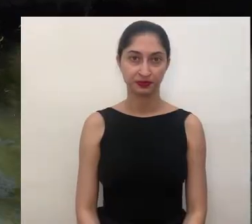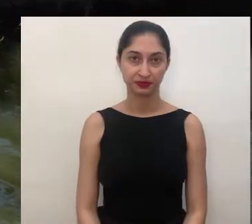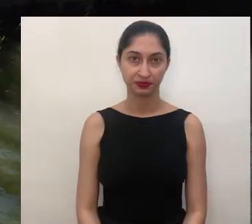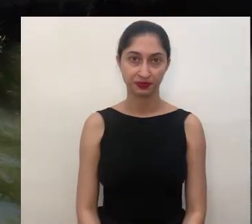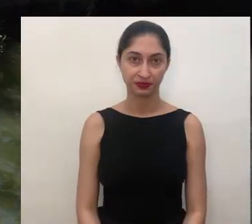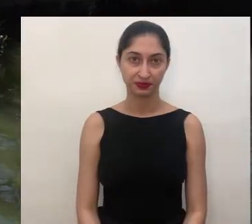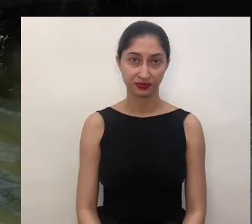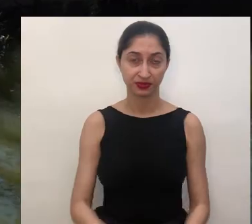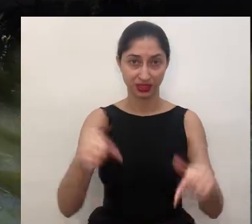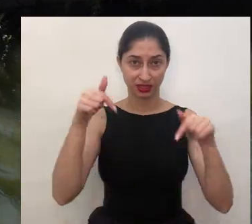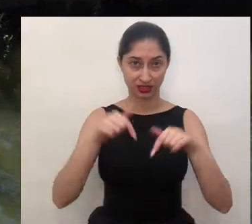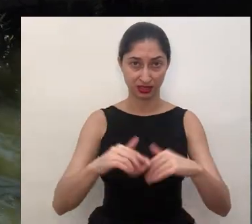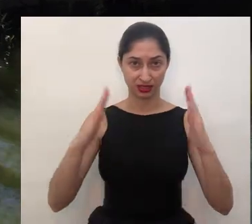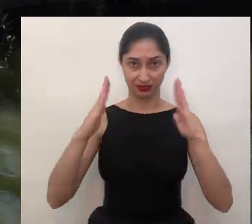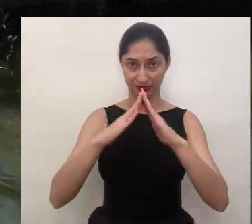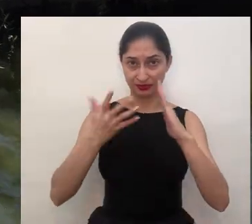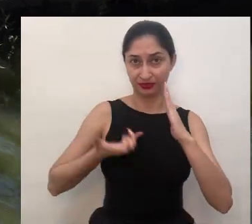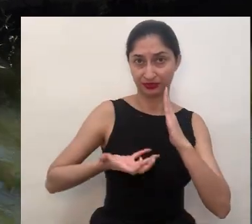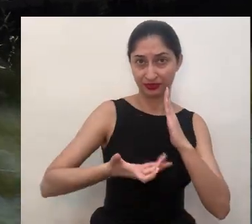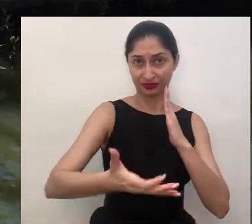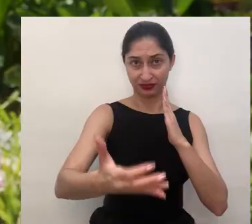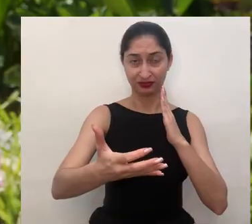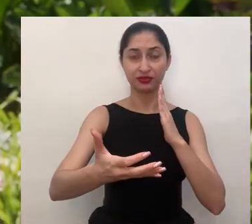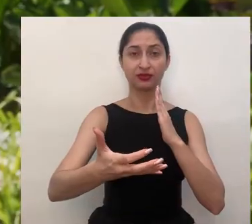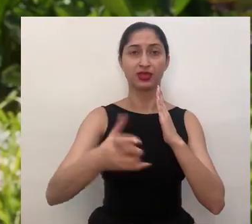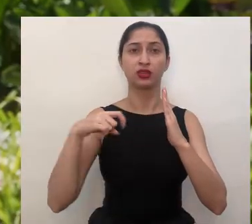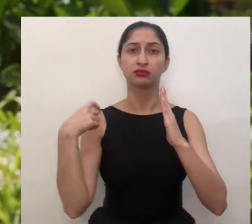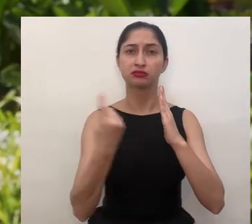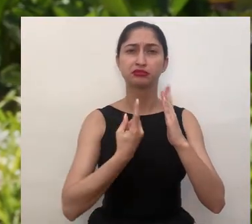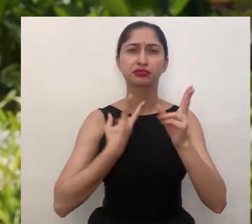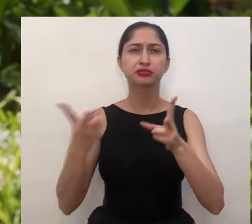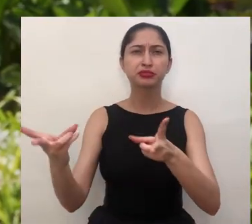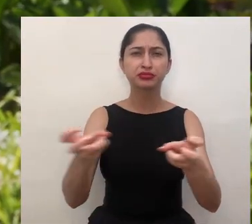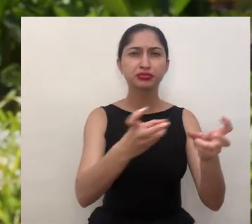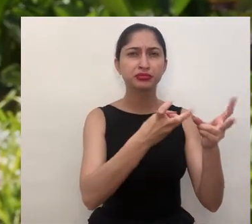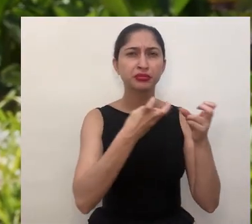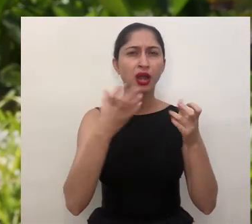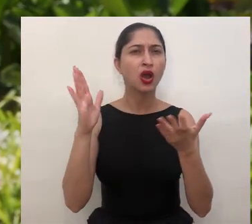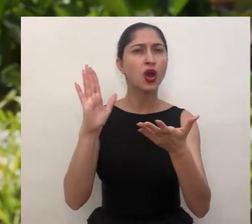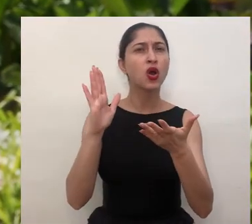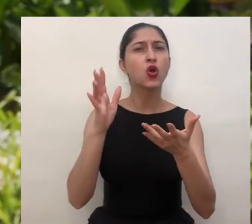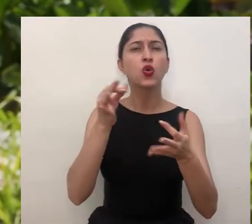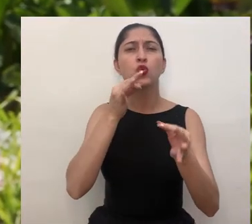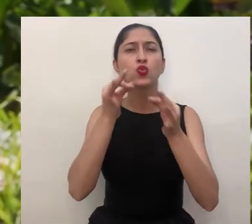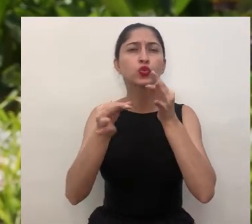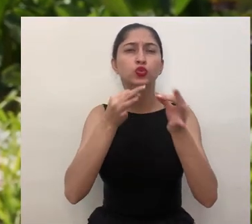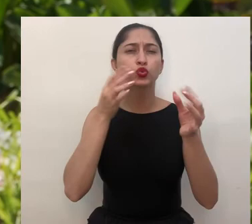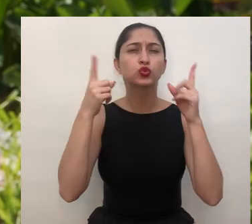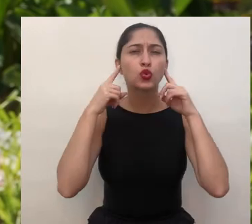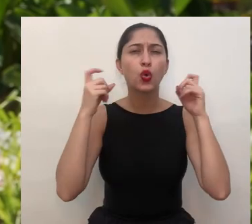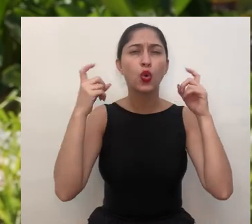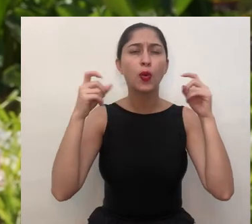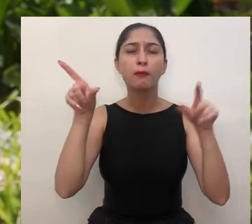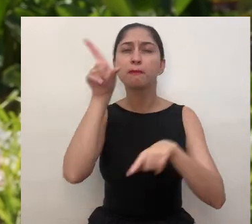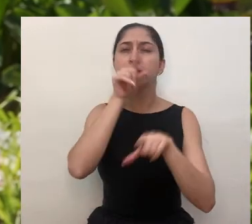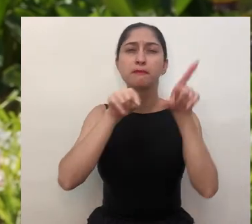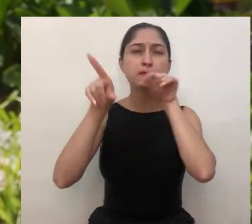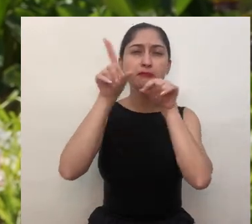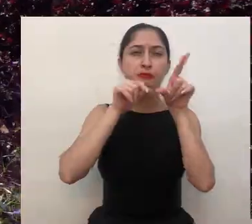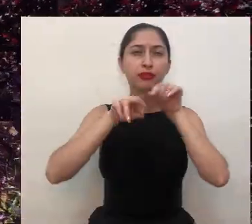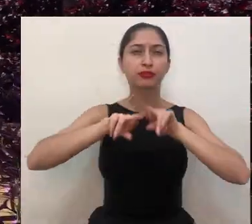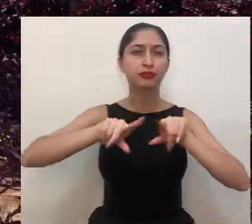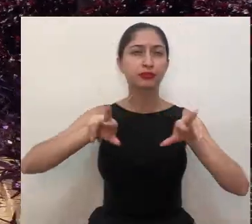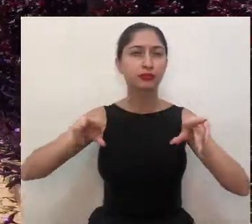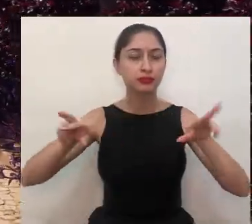Aqui no jardim da casa, a gente acaba percebendo alguns sons de pássaros. Então tem uma variedade muito grande de pássaros que